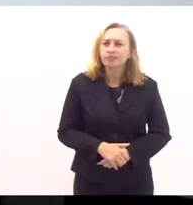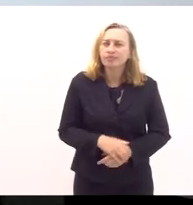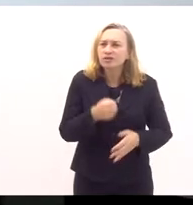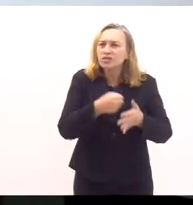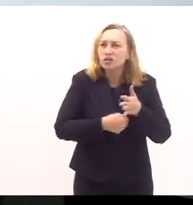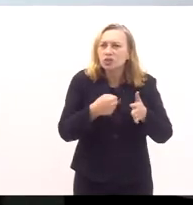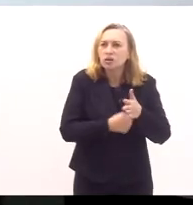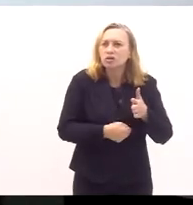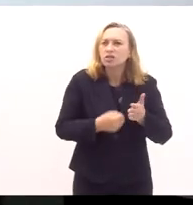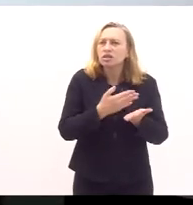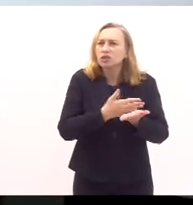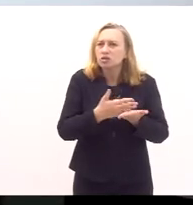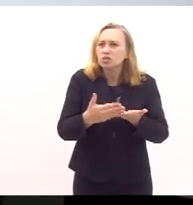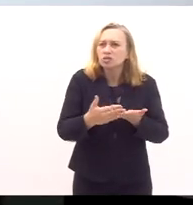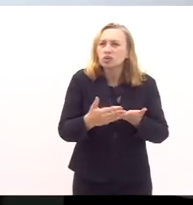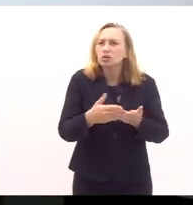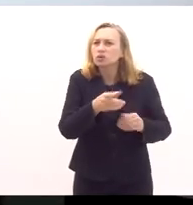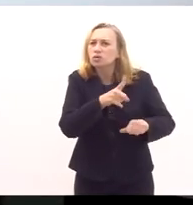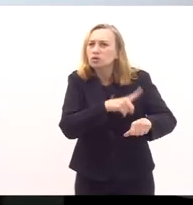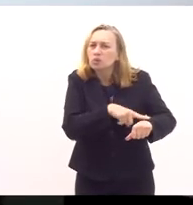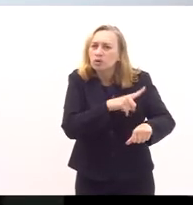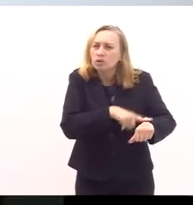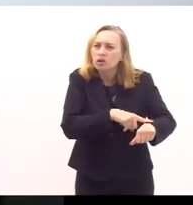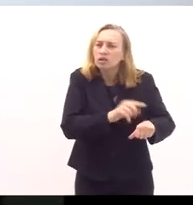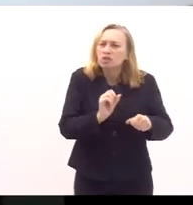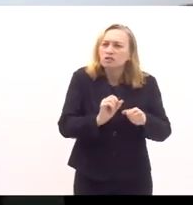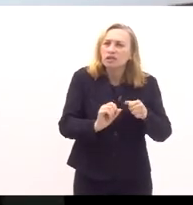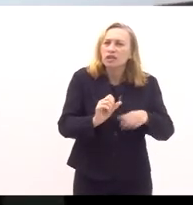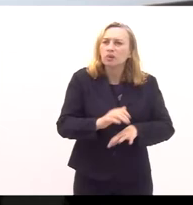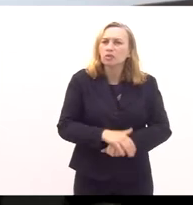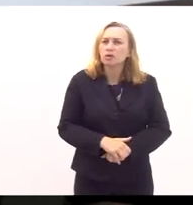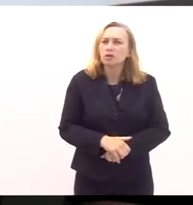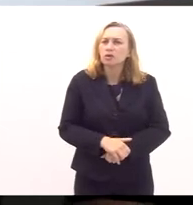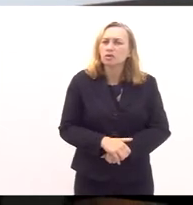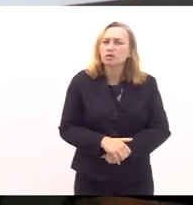começou no momento que fizeram